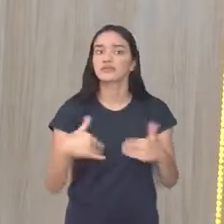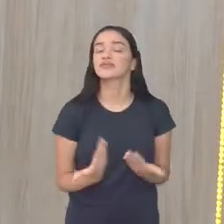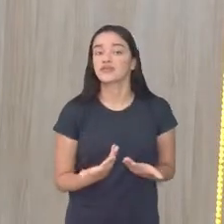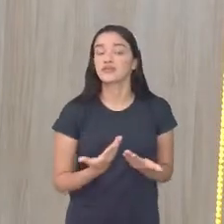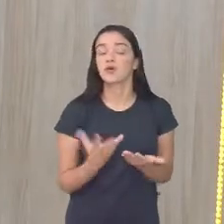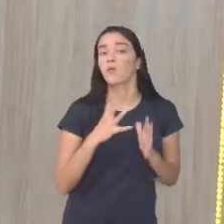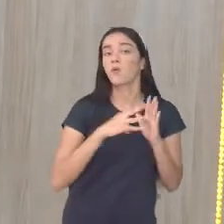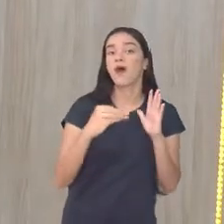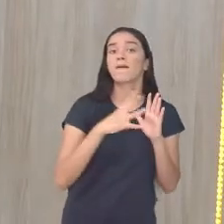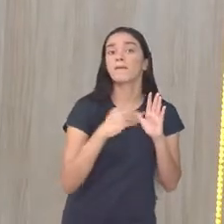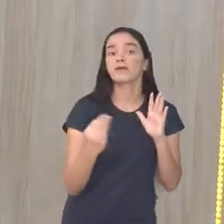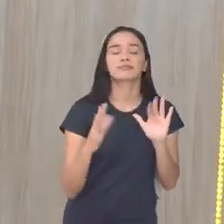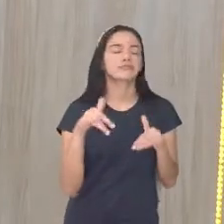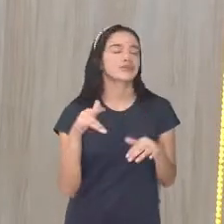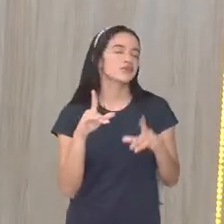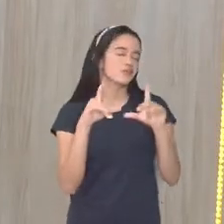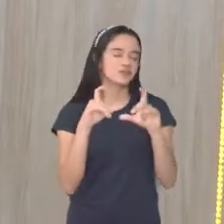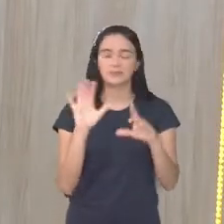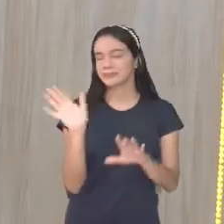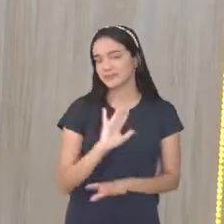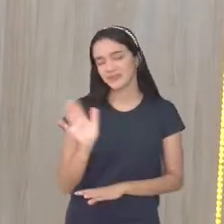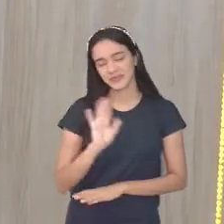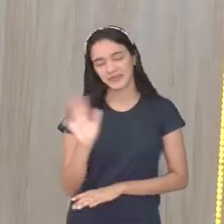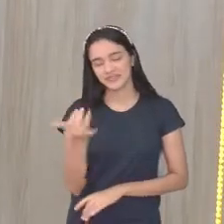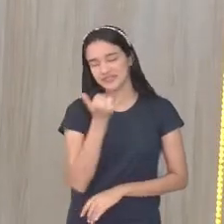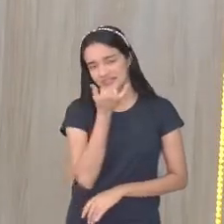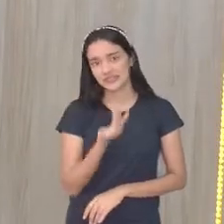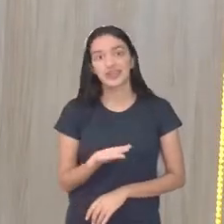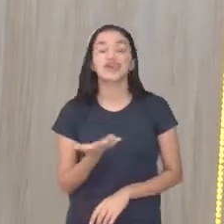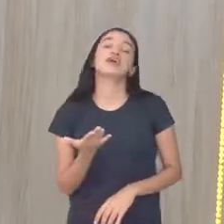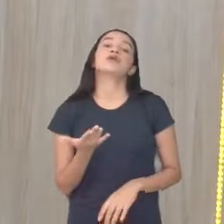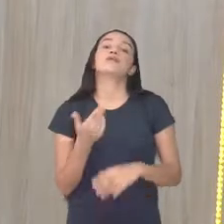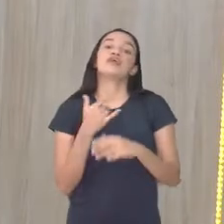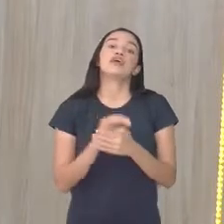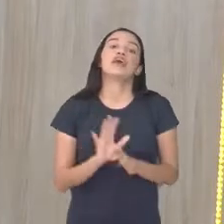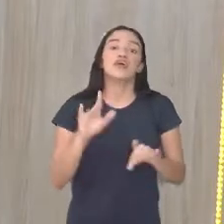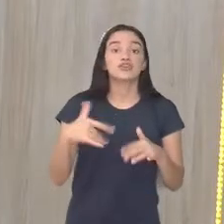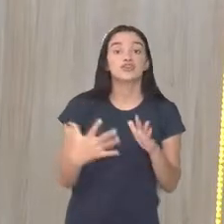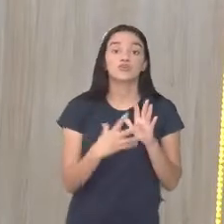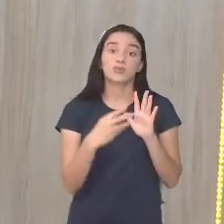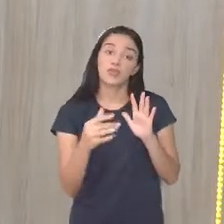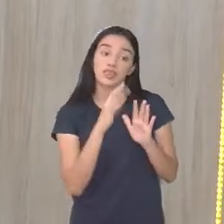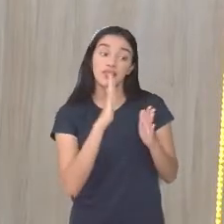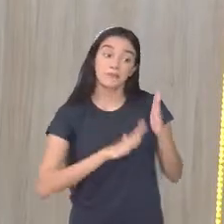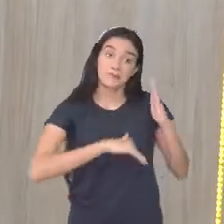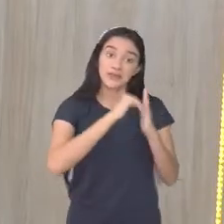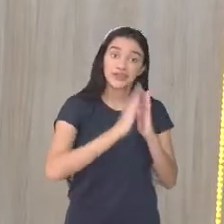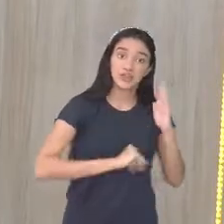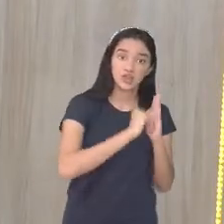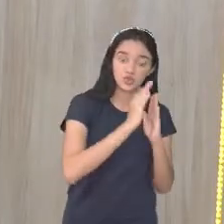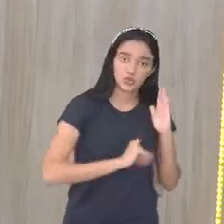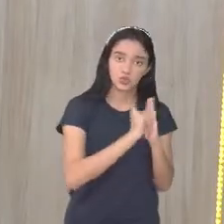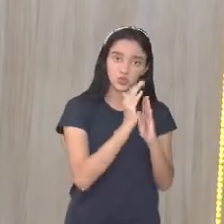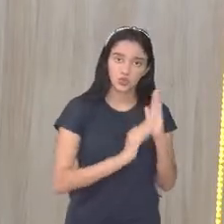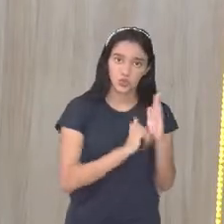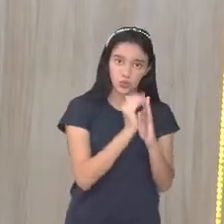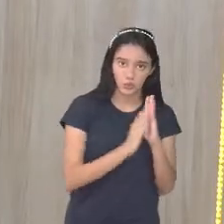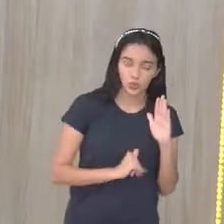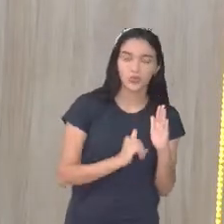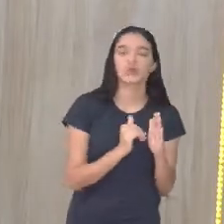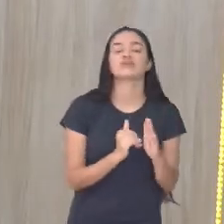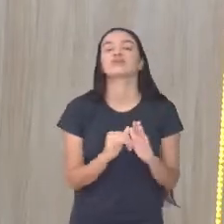esse leitura dualismo aí, é né? um ser humano sendo dois Sendo ao mesmo, dois, né? pode ser a